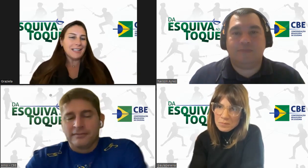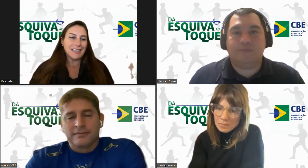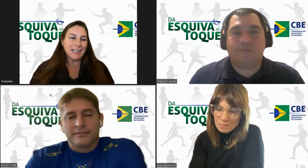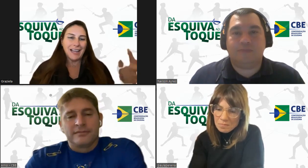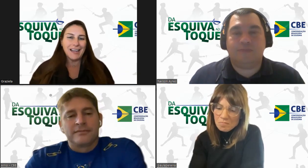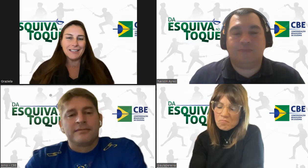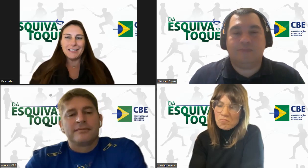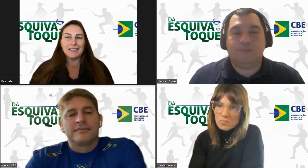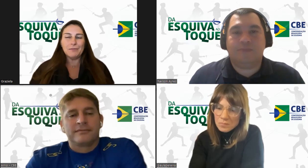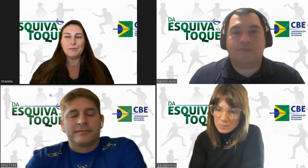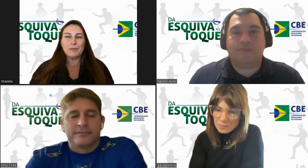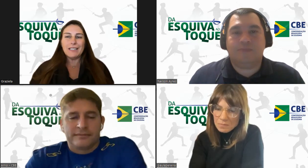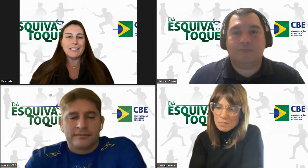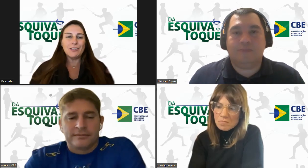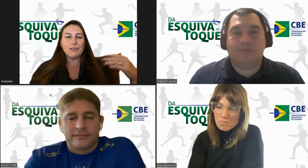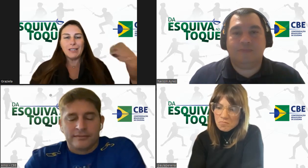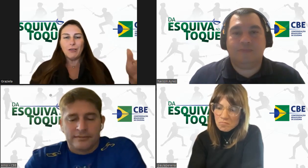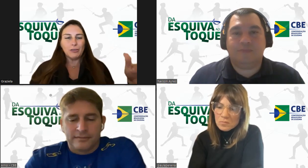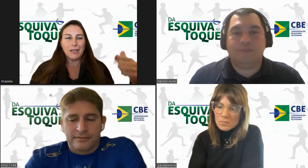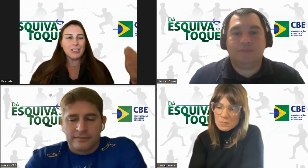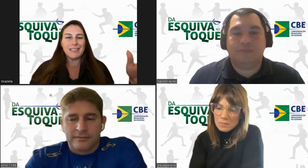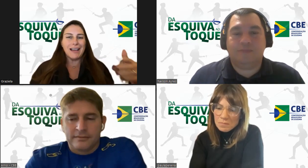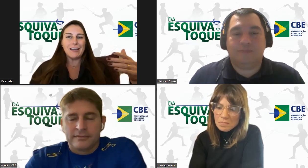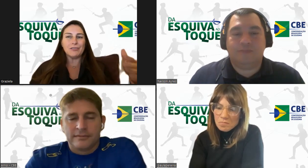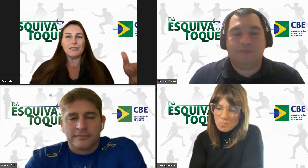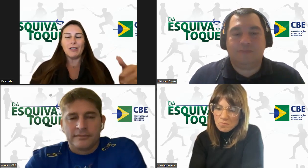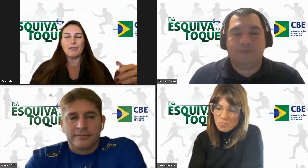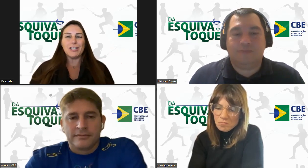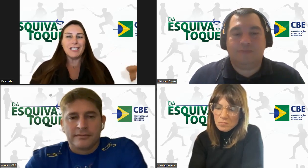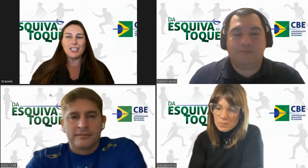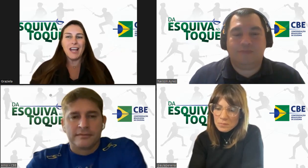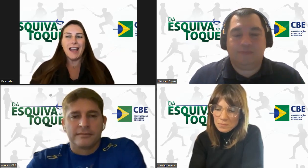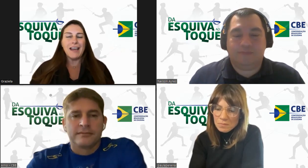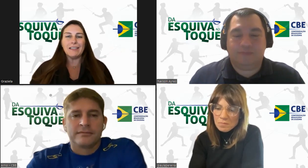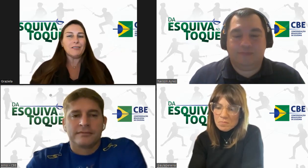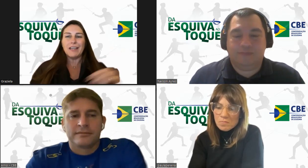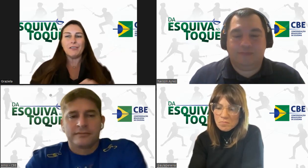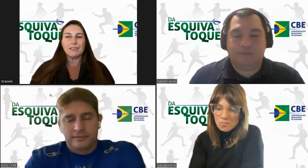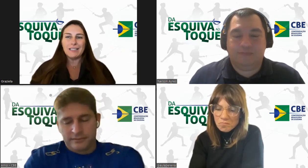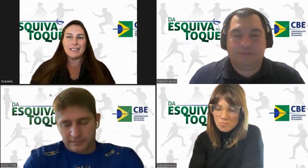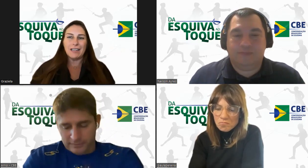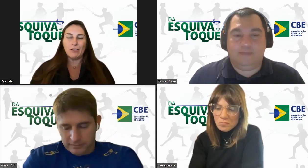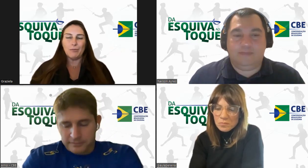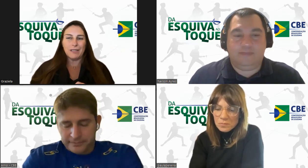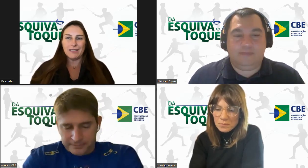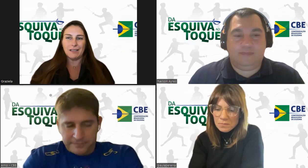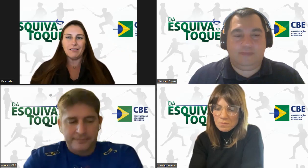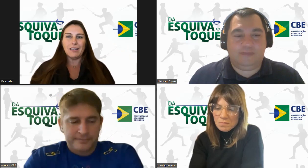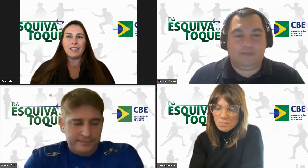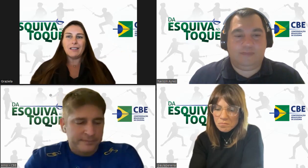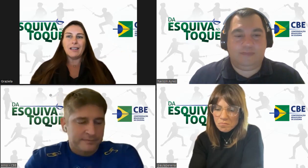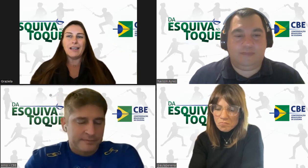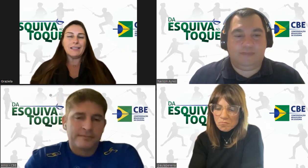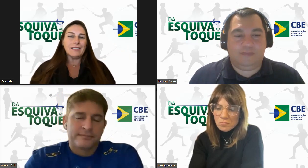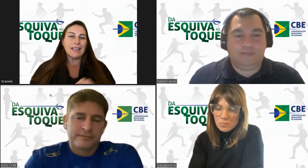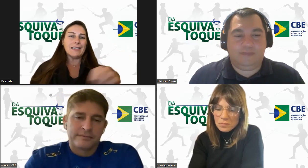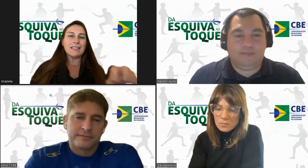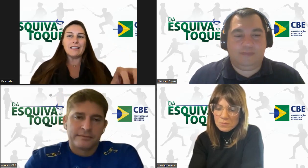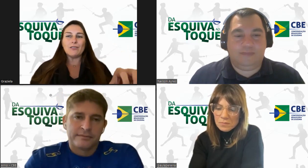nutrir-se hidratar-se porque se isso não tá automatizado na rotina diária não vai acontecer na competição